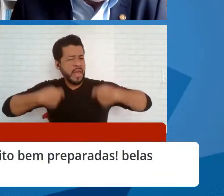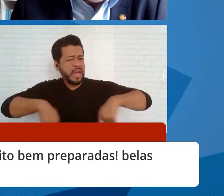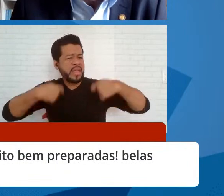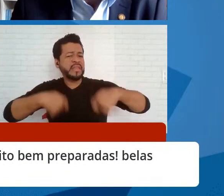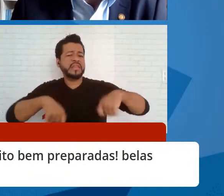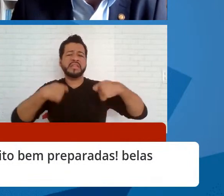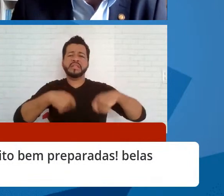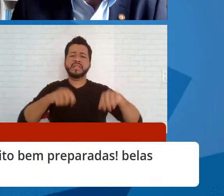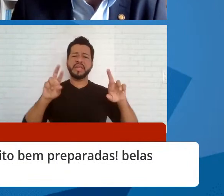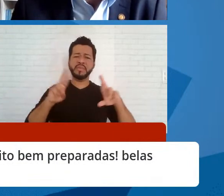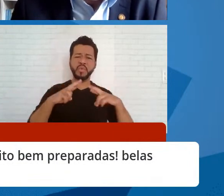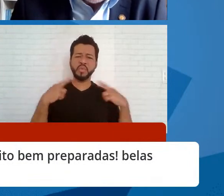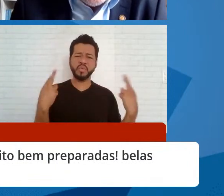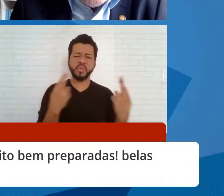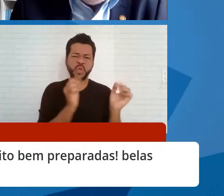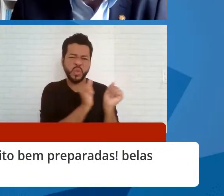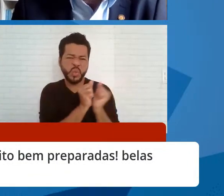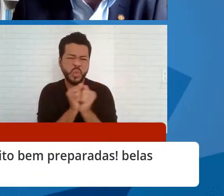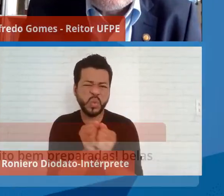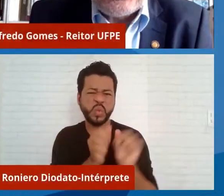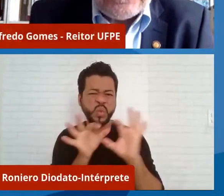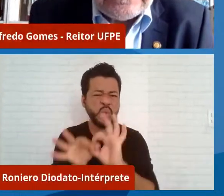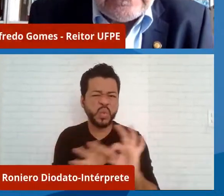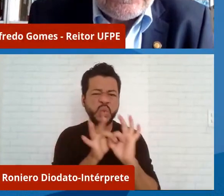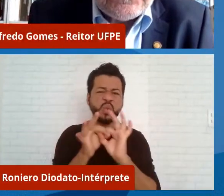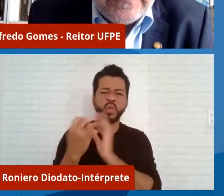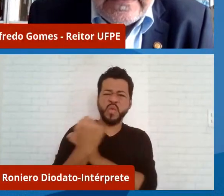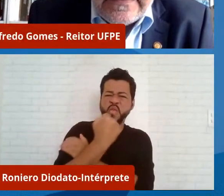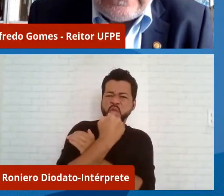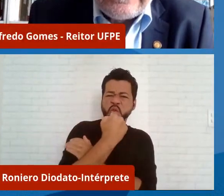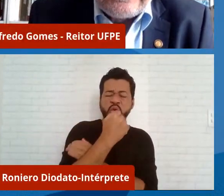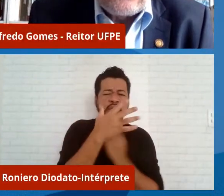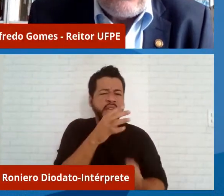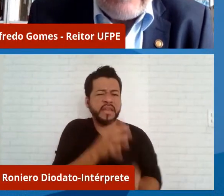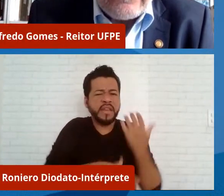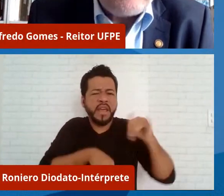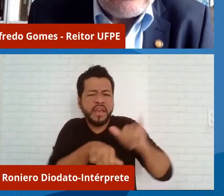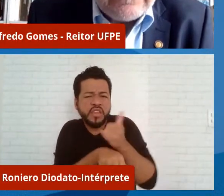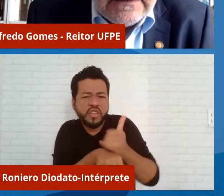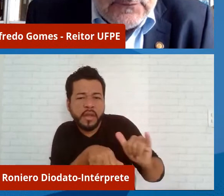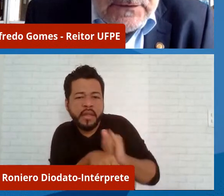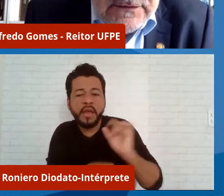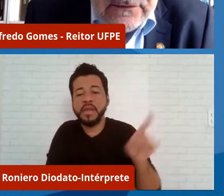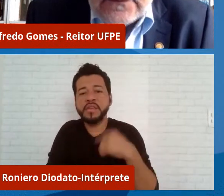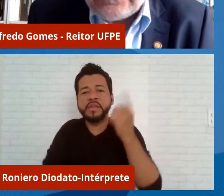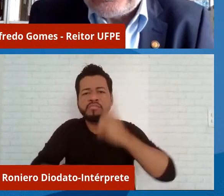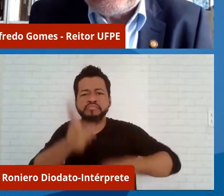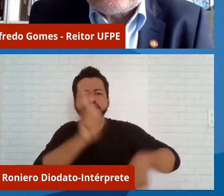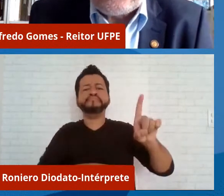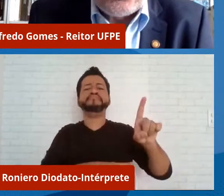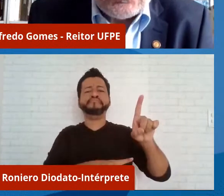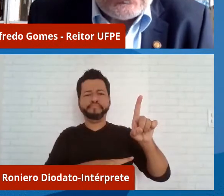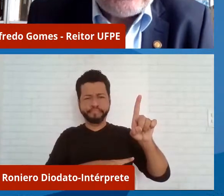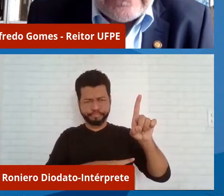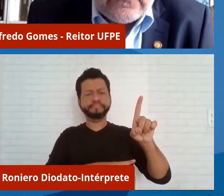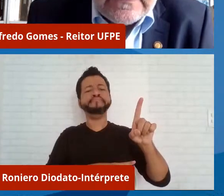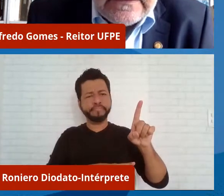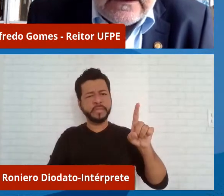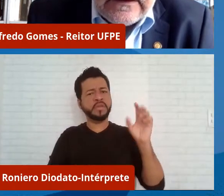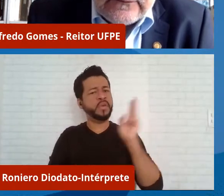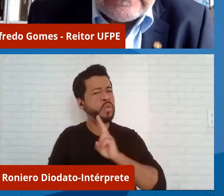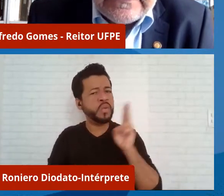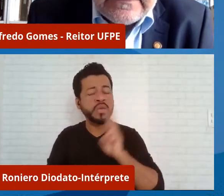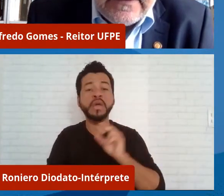reunir forças, construir estratégias para que nós possamos superar com a maior brevidade possível esse conjunto